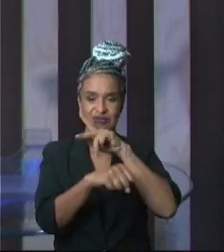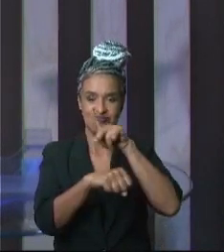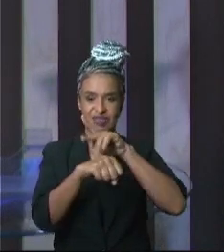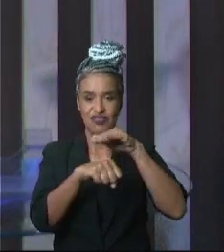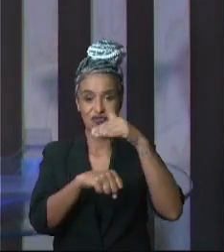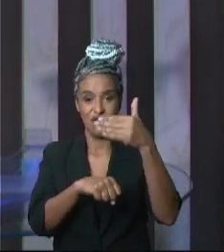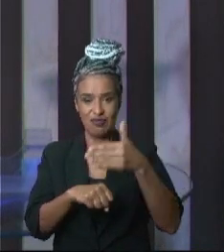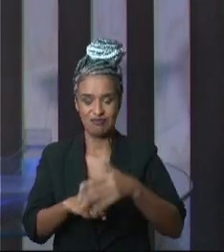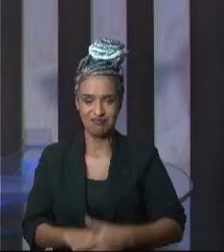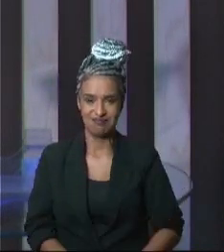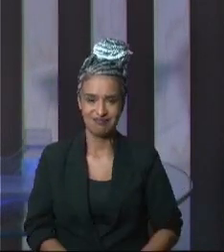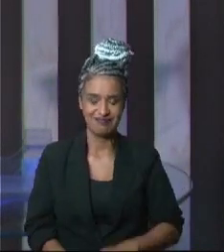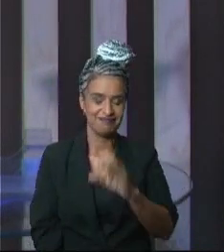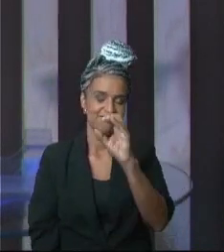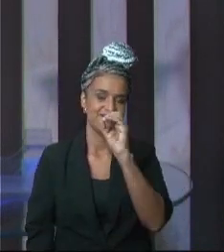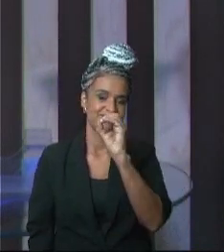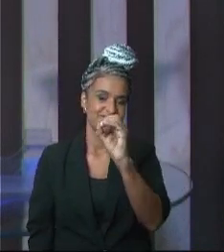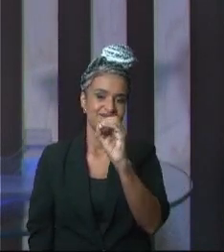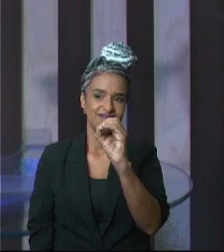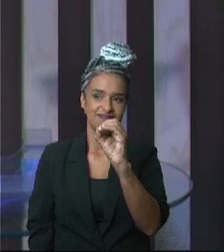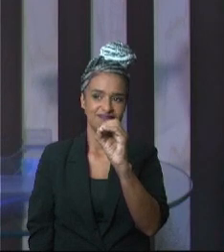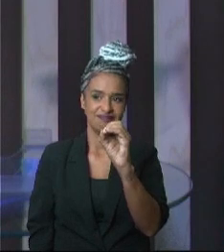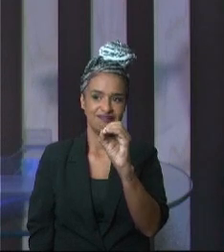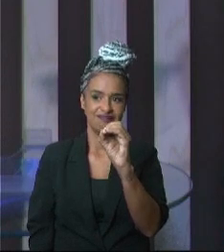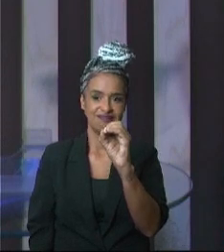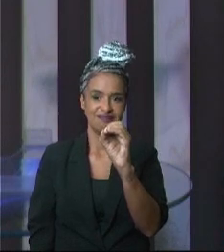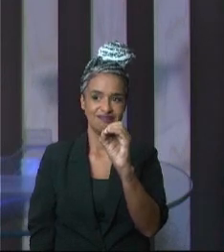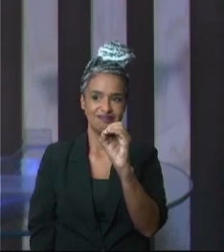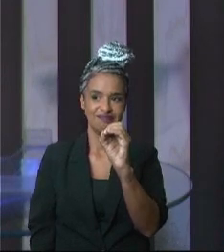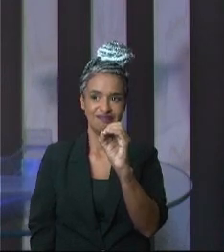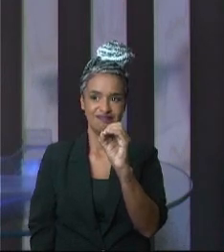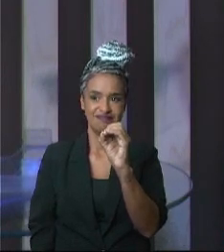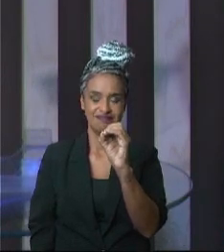internacionais? 0.